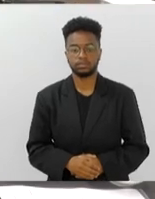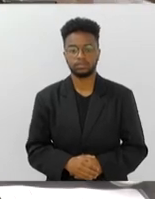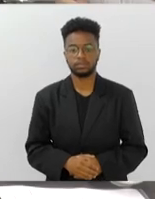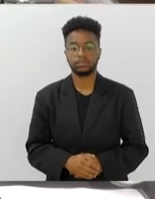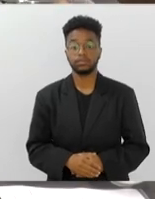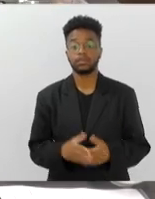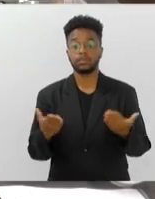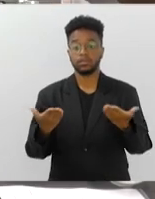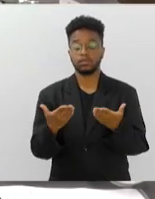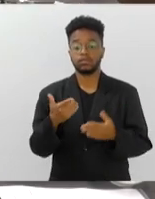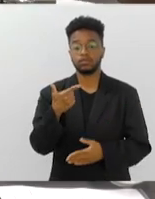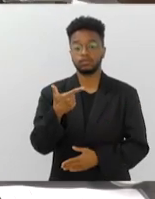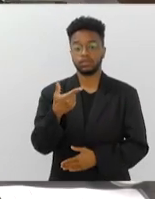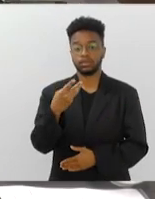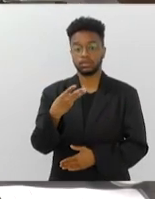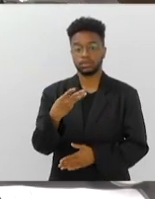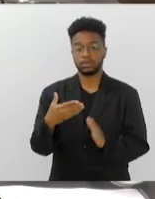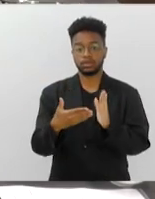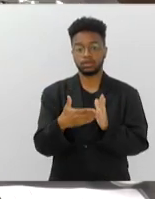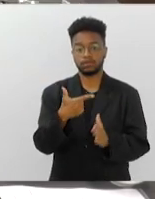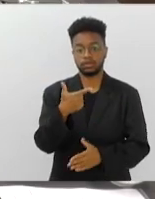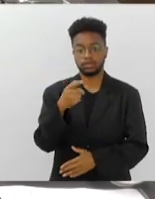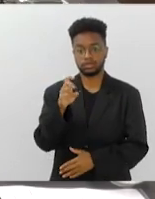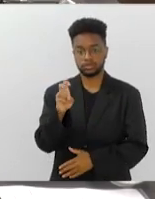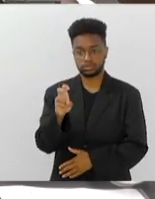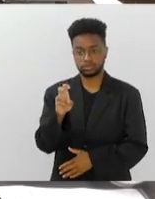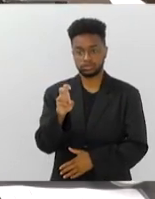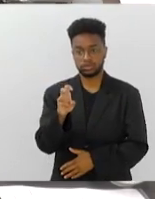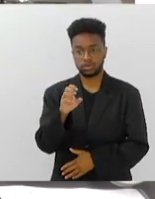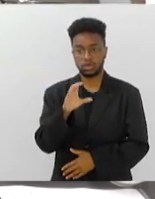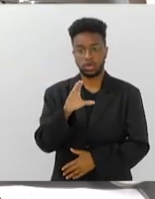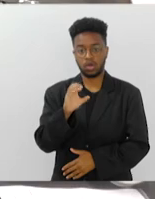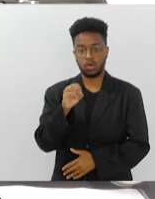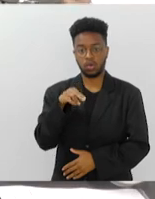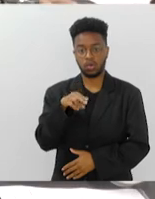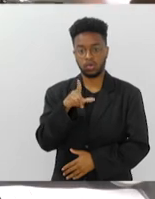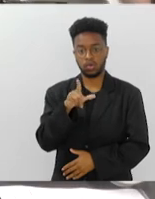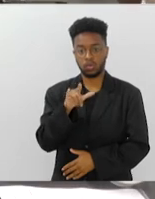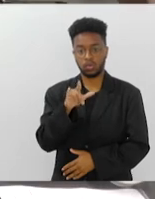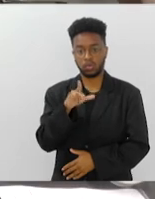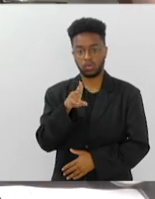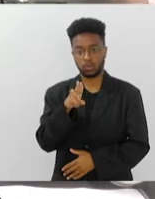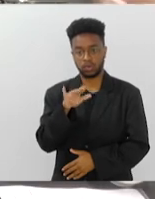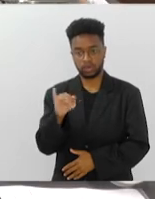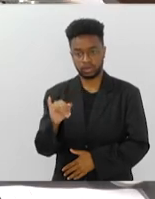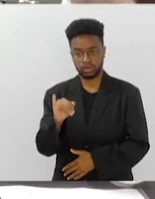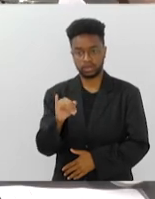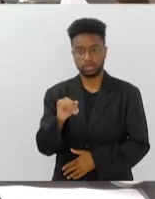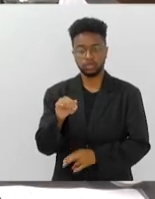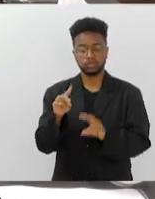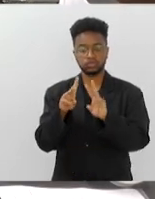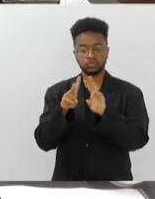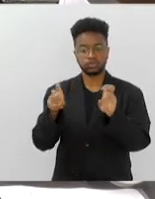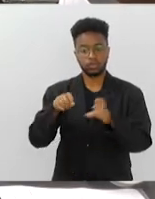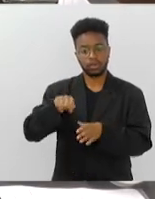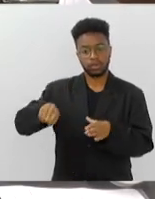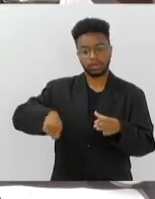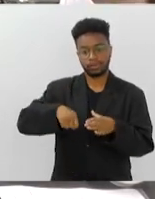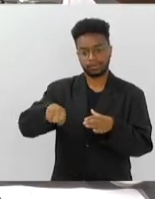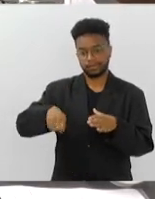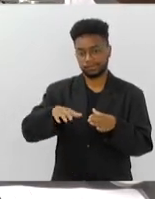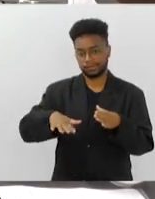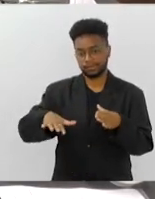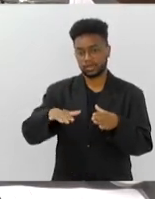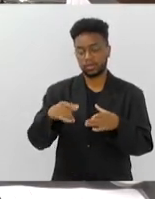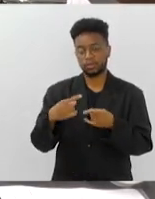do 23 ao 25, de um conluio do deputado Carlos Min com o deputado Jordi, um conluio gastronômico. Acho que eles